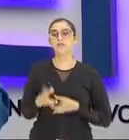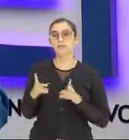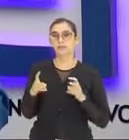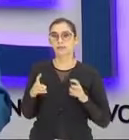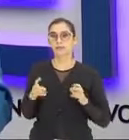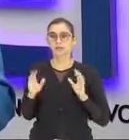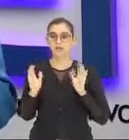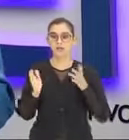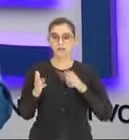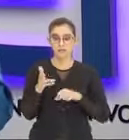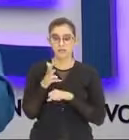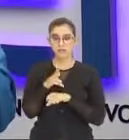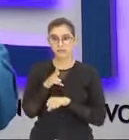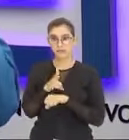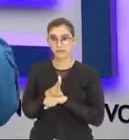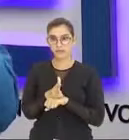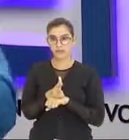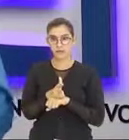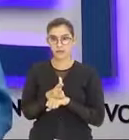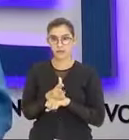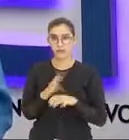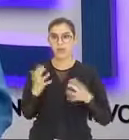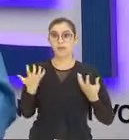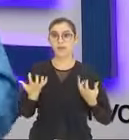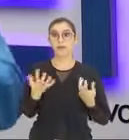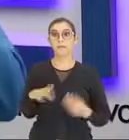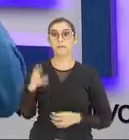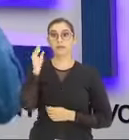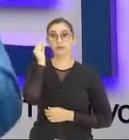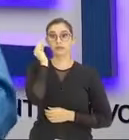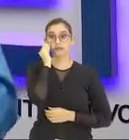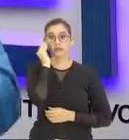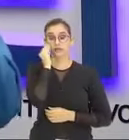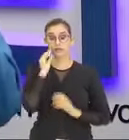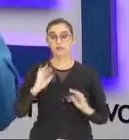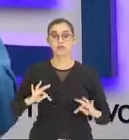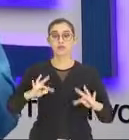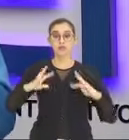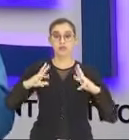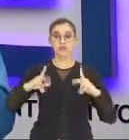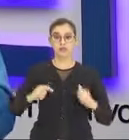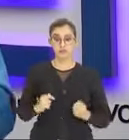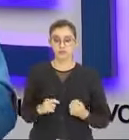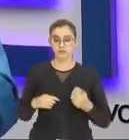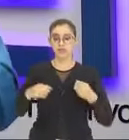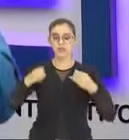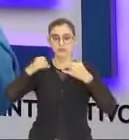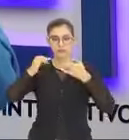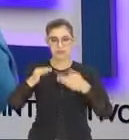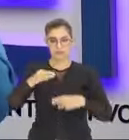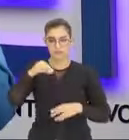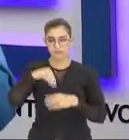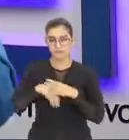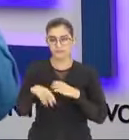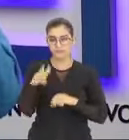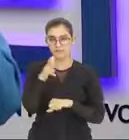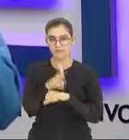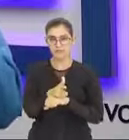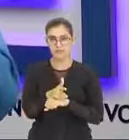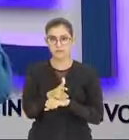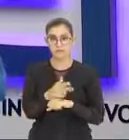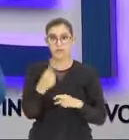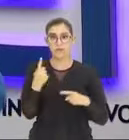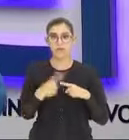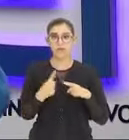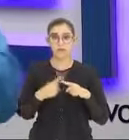ver um vídeo agora, e eu queria que tu prestasse bem atenção em tudo isso que o vídeo vai dizer. Porque o vídeo, basicamente,